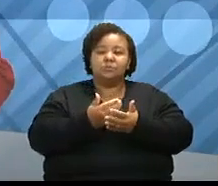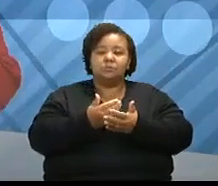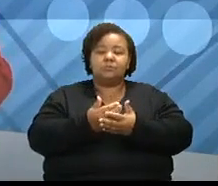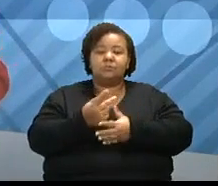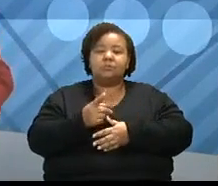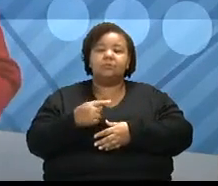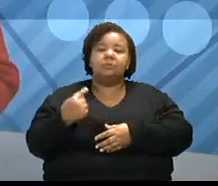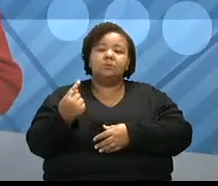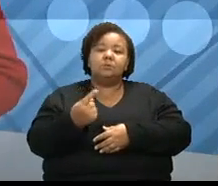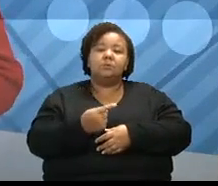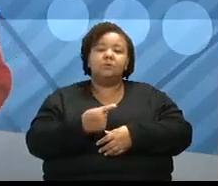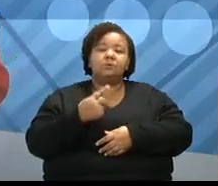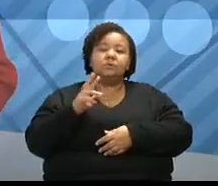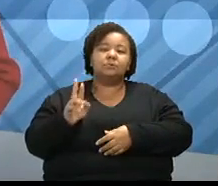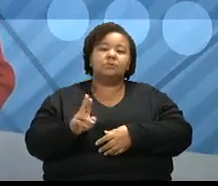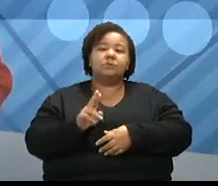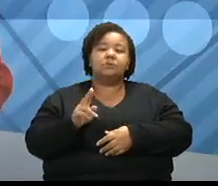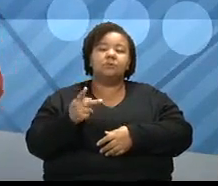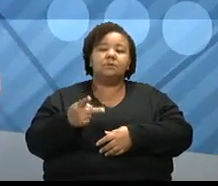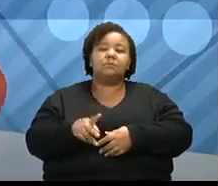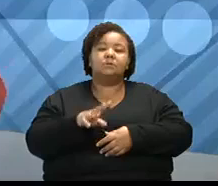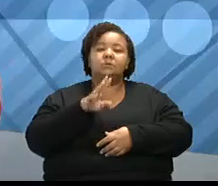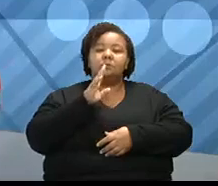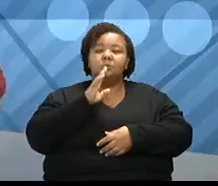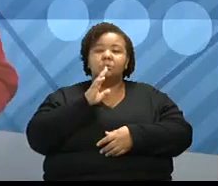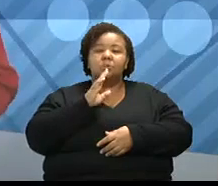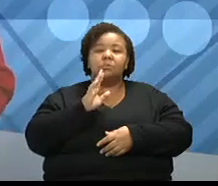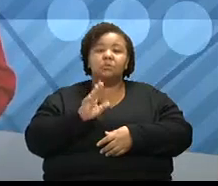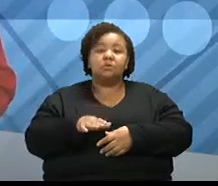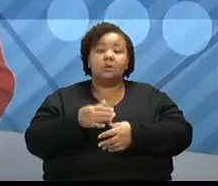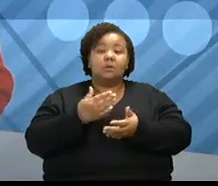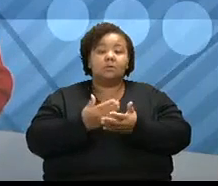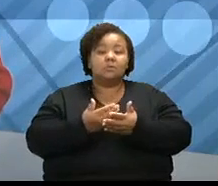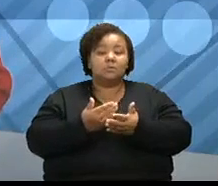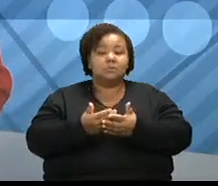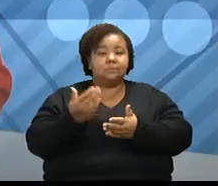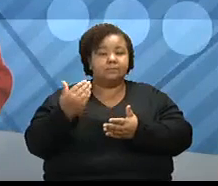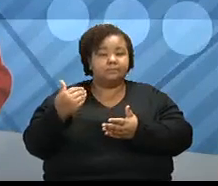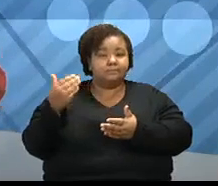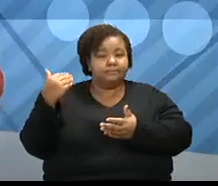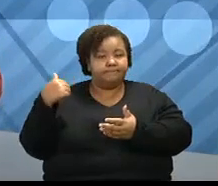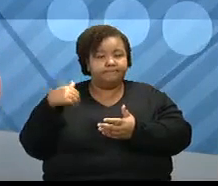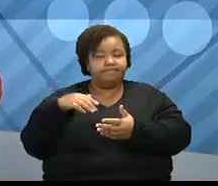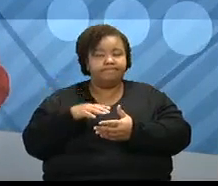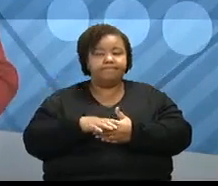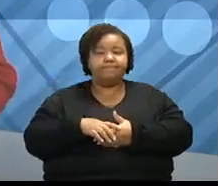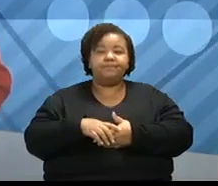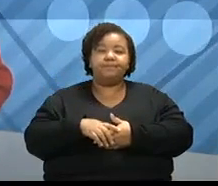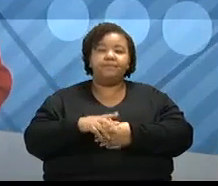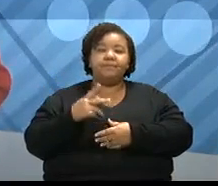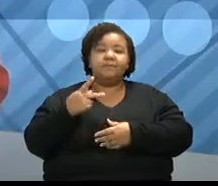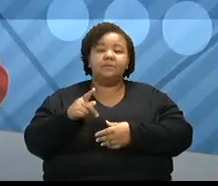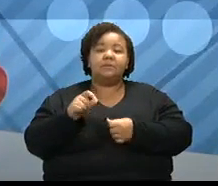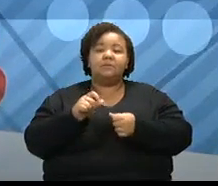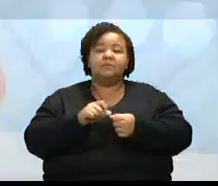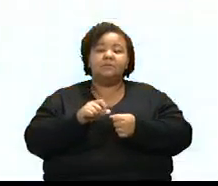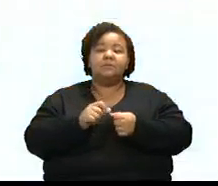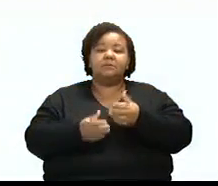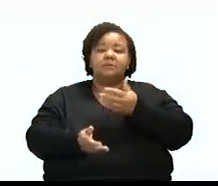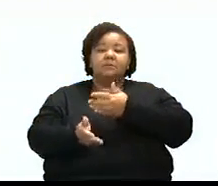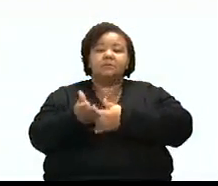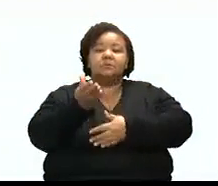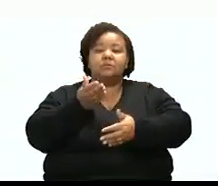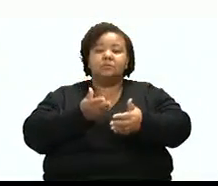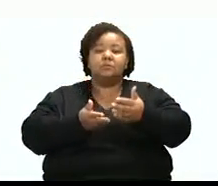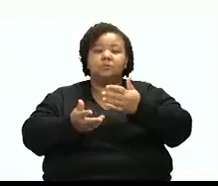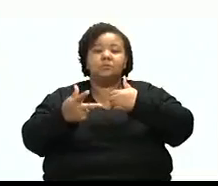para isso, nós utilizaremos muito dos conhecimentos que já foram estudados anteriormente. Bom, para quem está realizando a mediação via